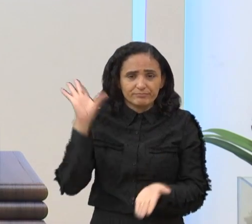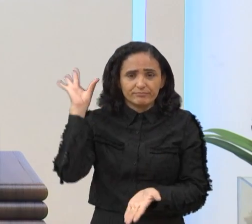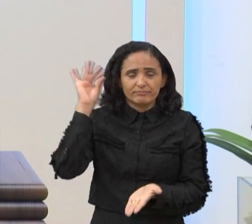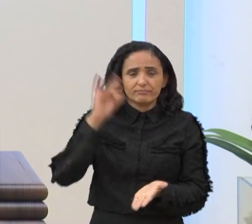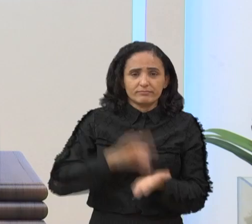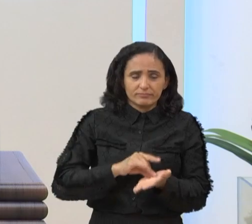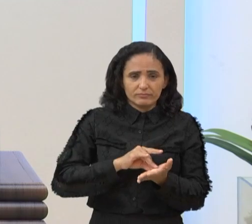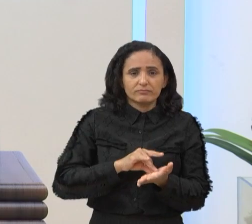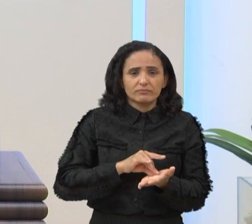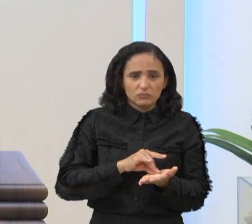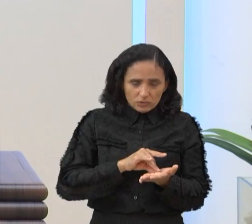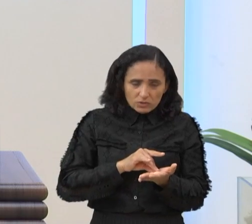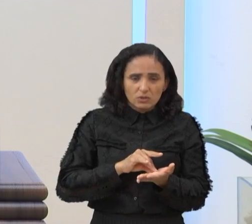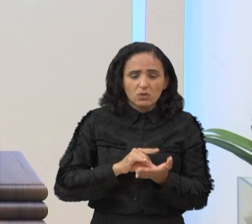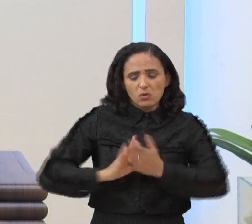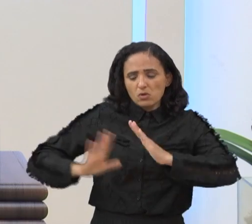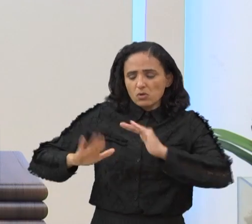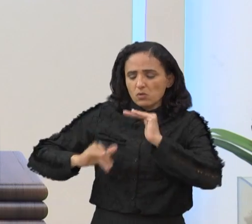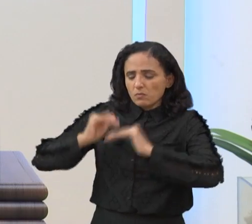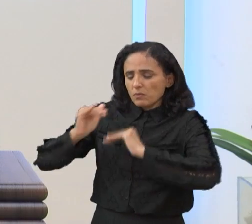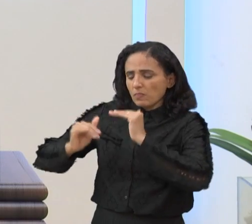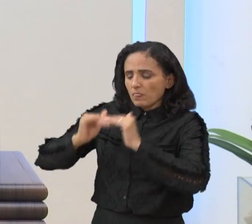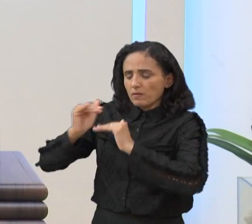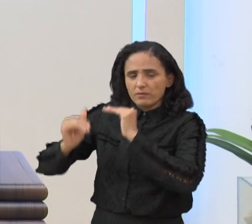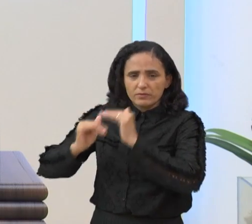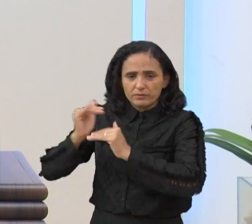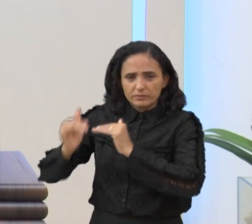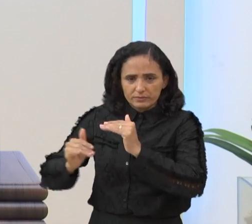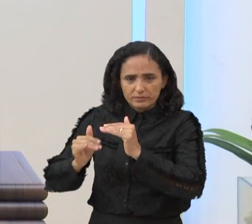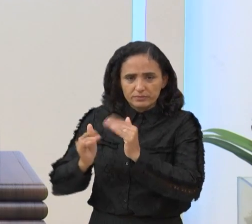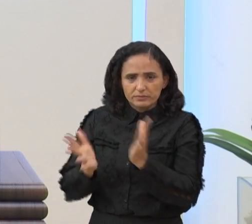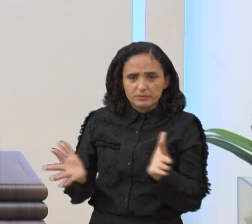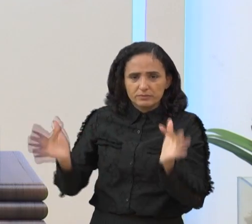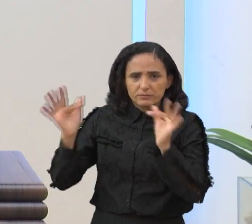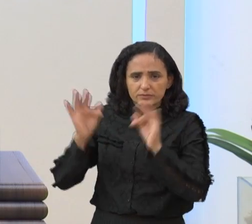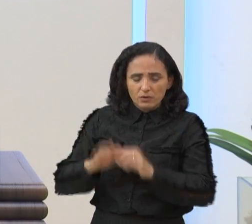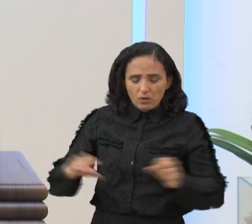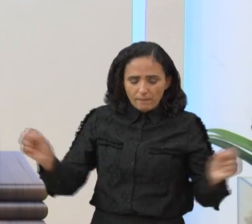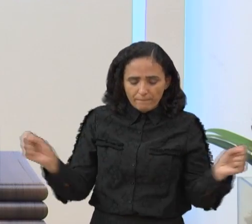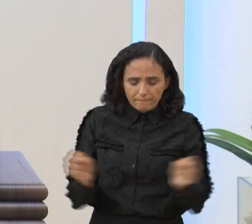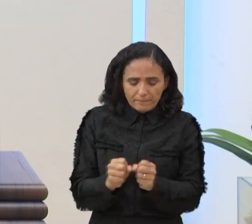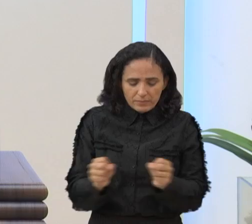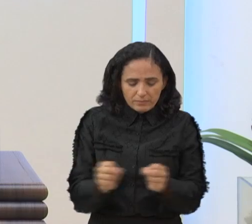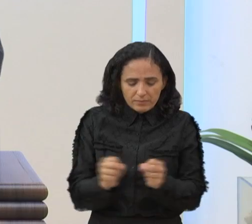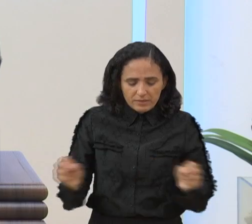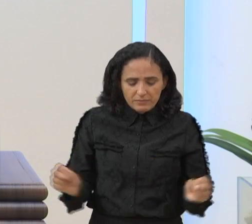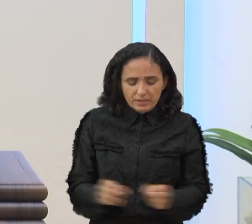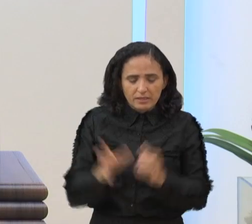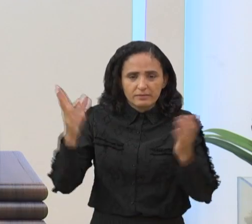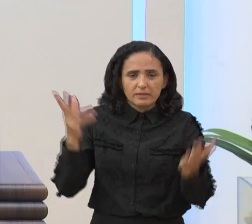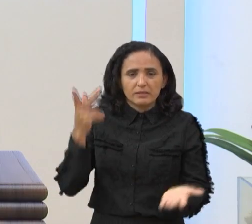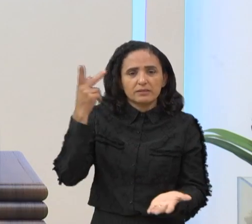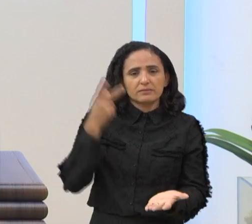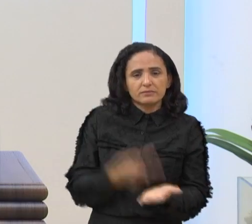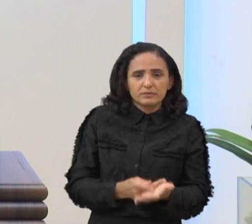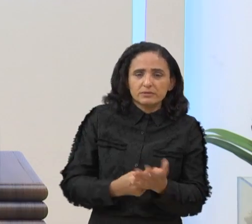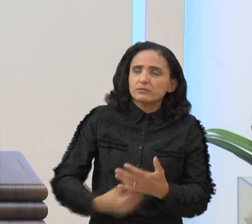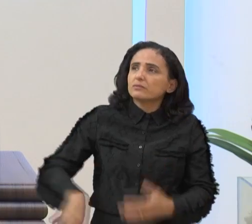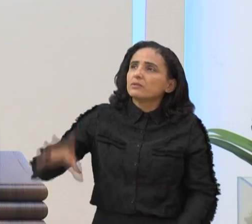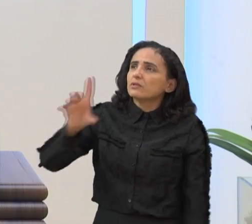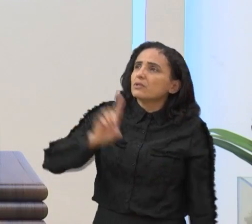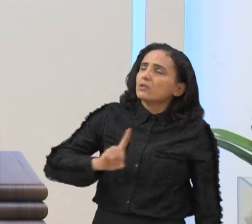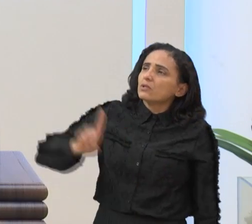de Deus se manifestam. No final os milagres acontecem, porque